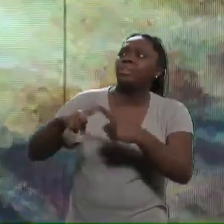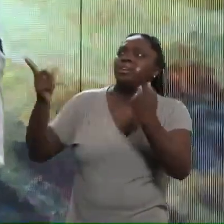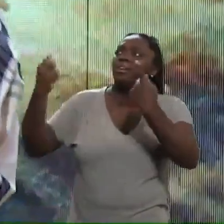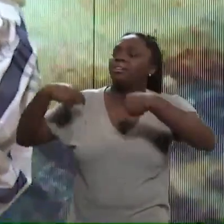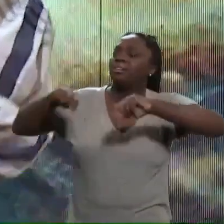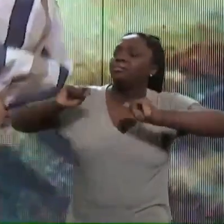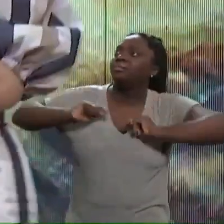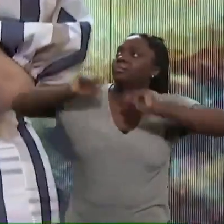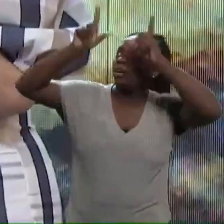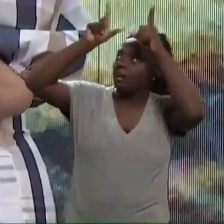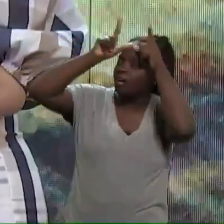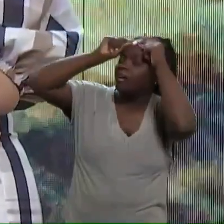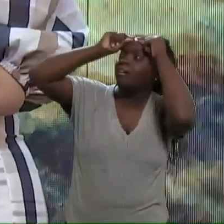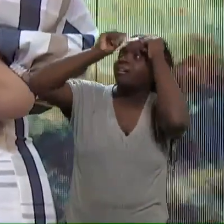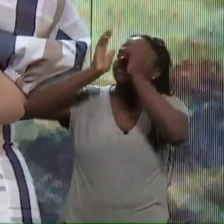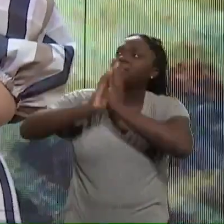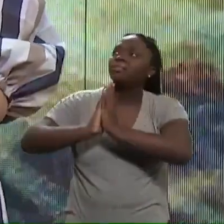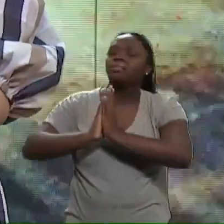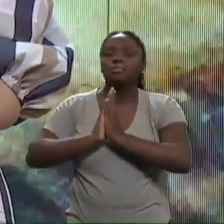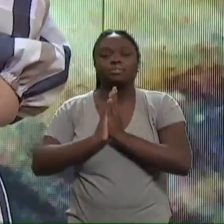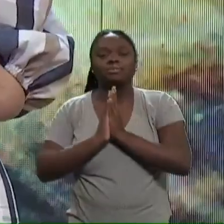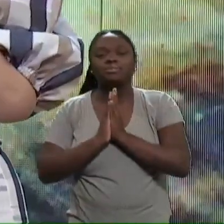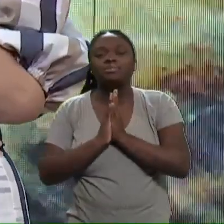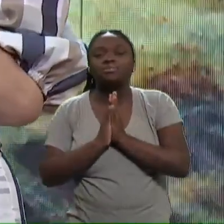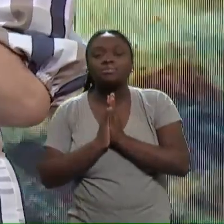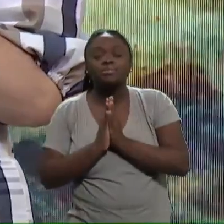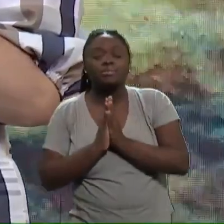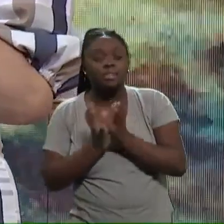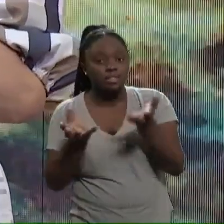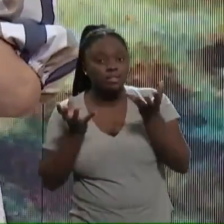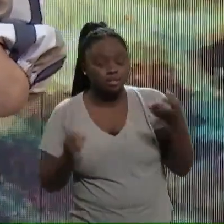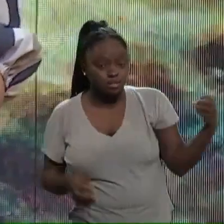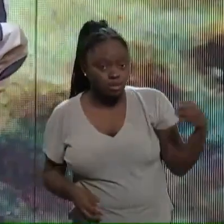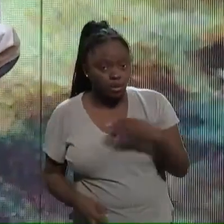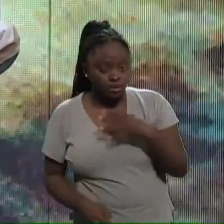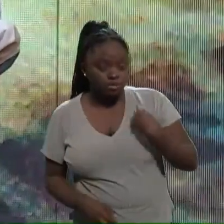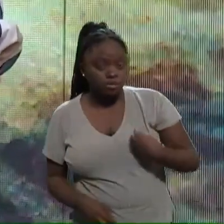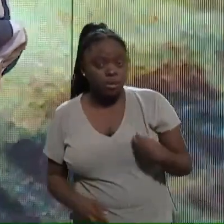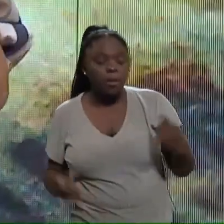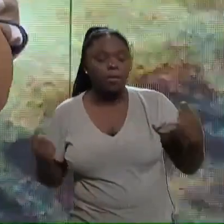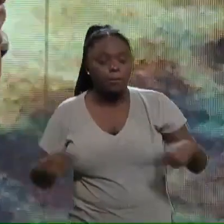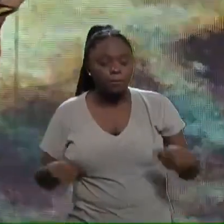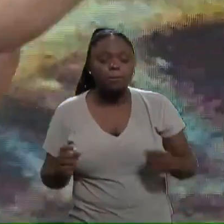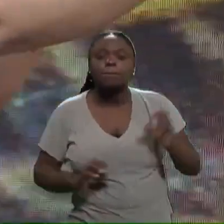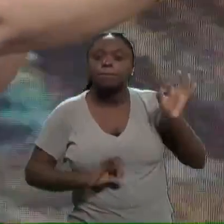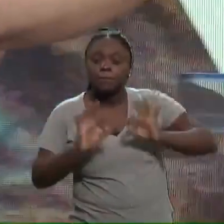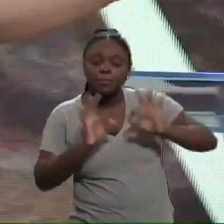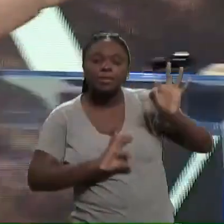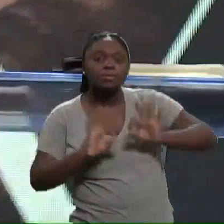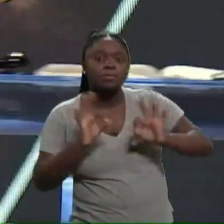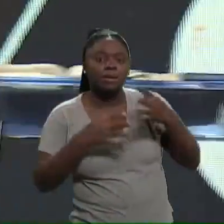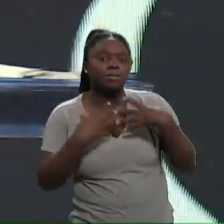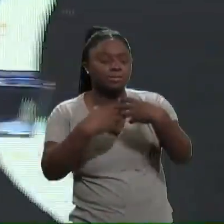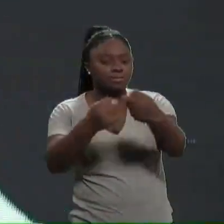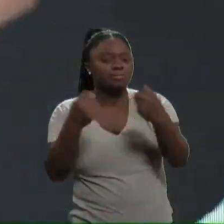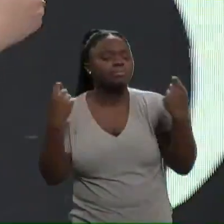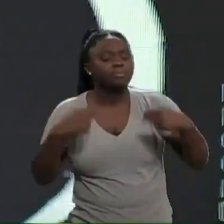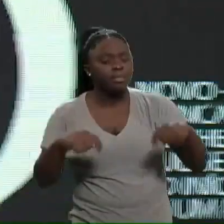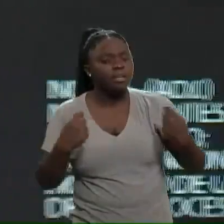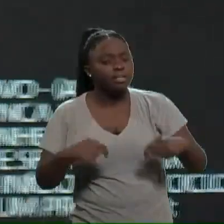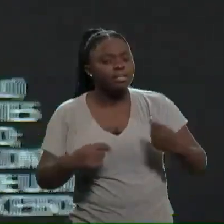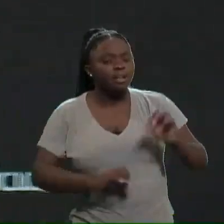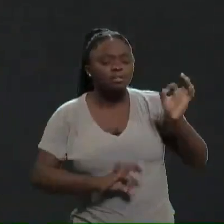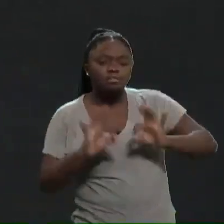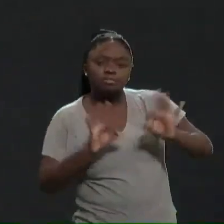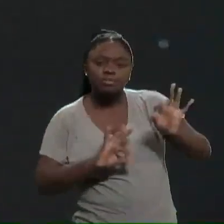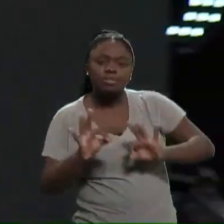uma amenizada? Deixa eu te falar, você quer viver o novo? Tem que ter preparo para a altura do novo. Tem que ter preparo